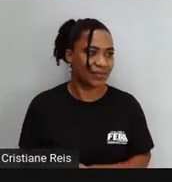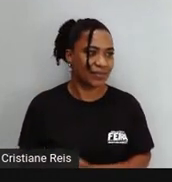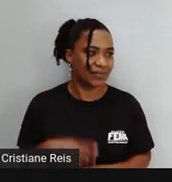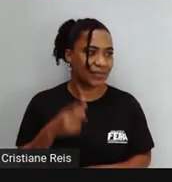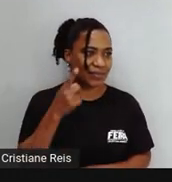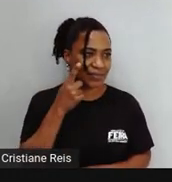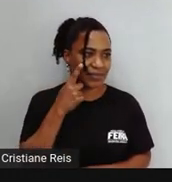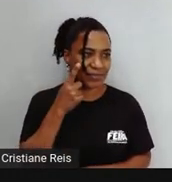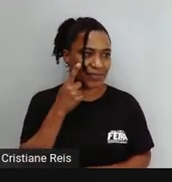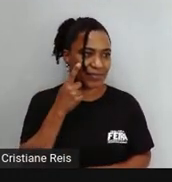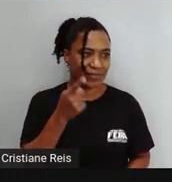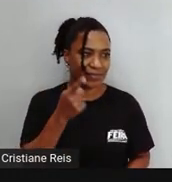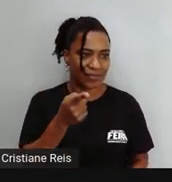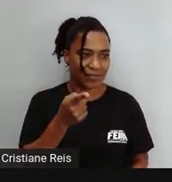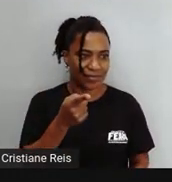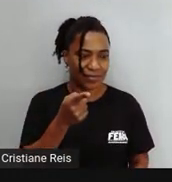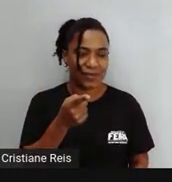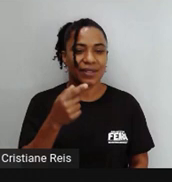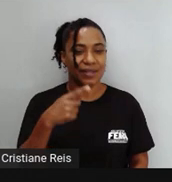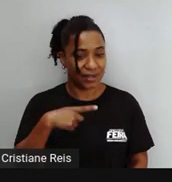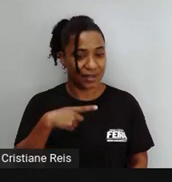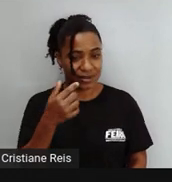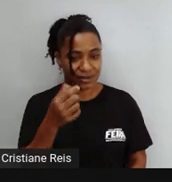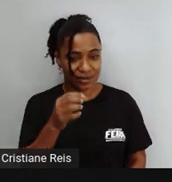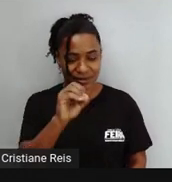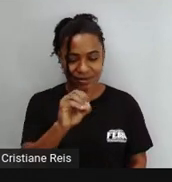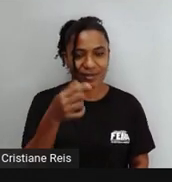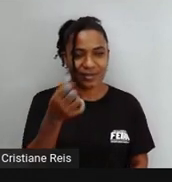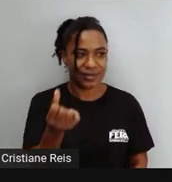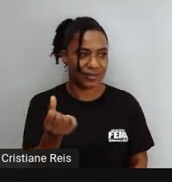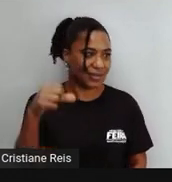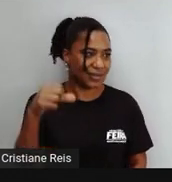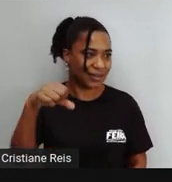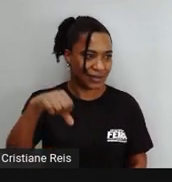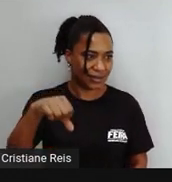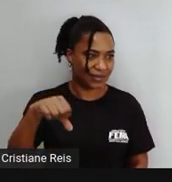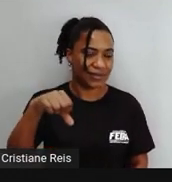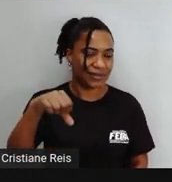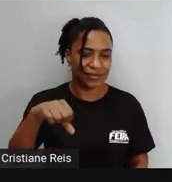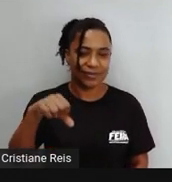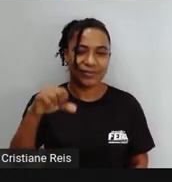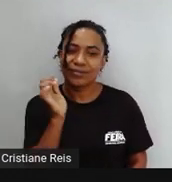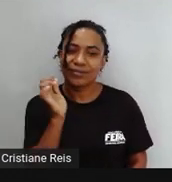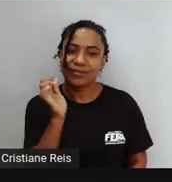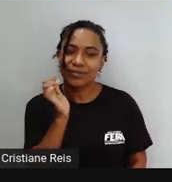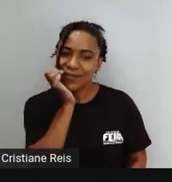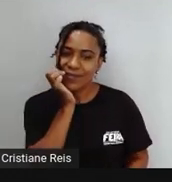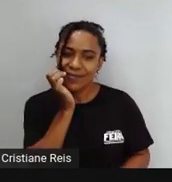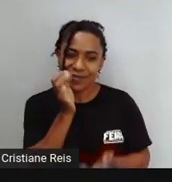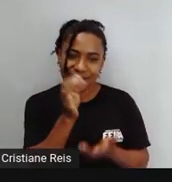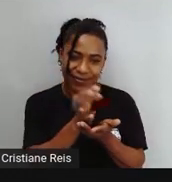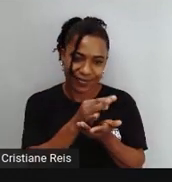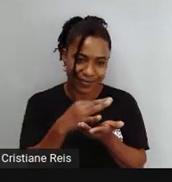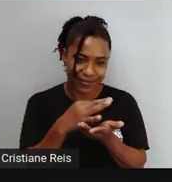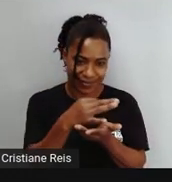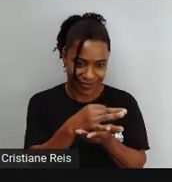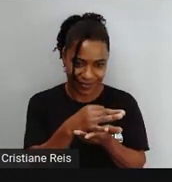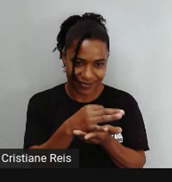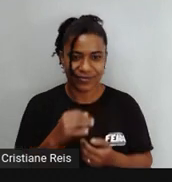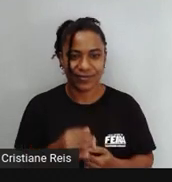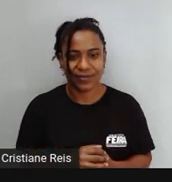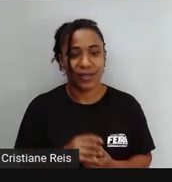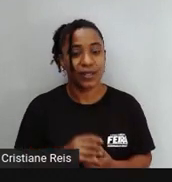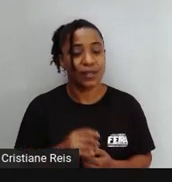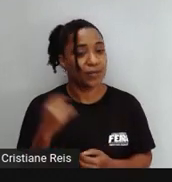69 centavos. Então, 69 cents. Então, é importante colocar a expressão cents para não